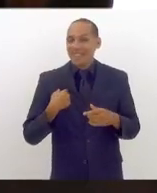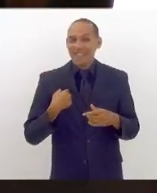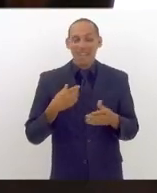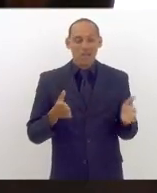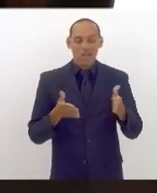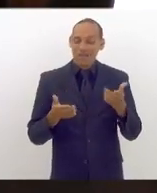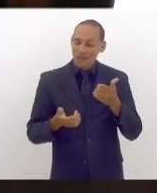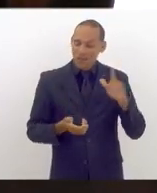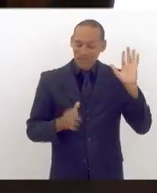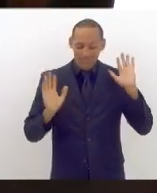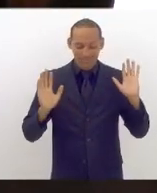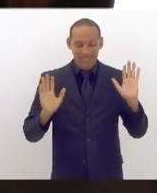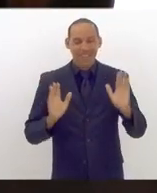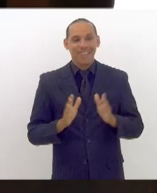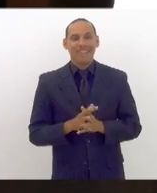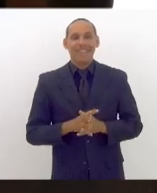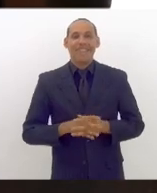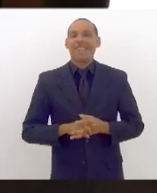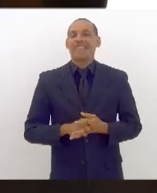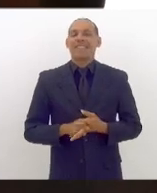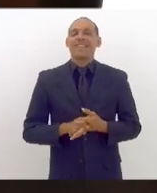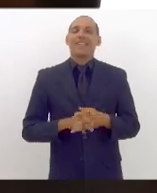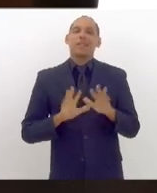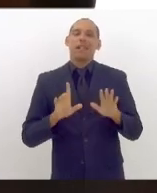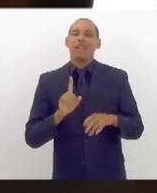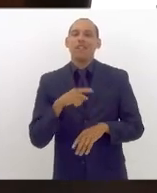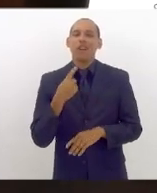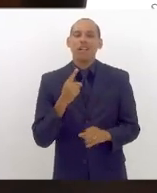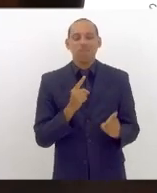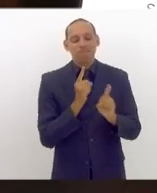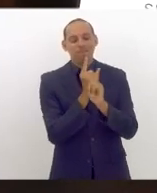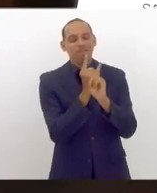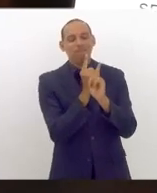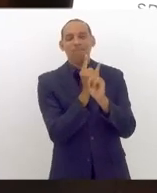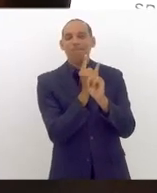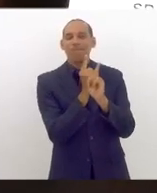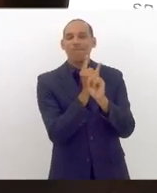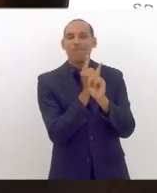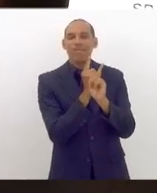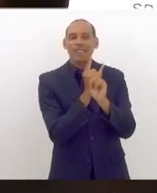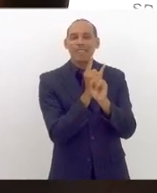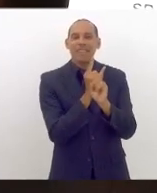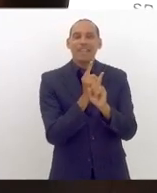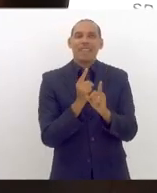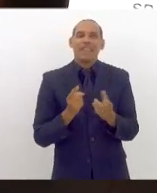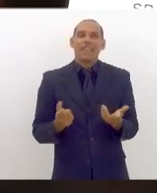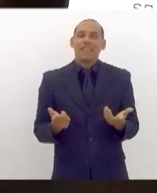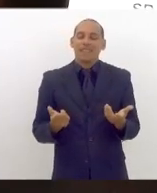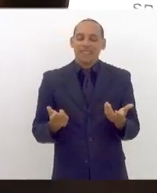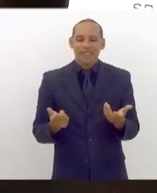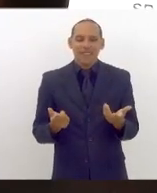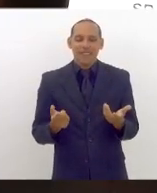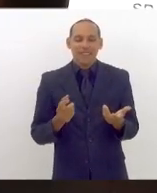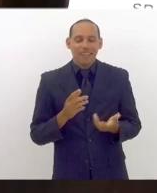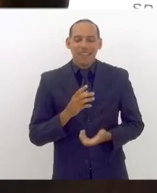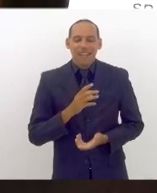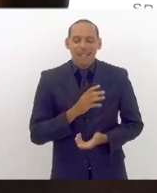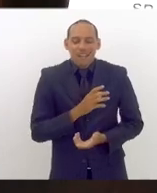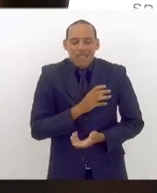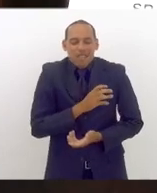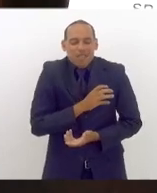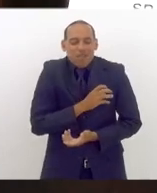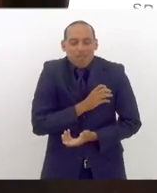momento mas quando a gente se encontrou foi um amor assim